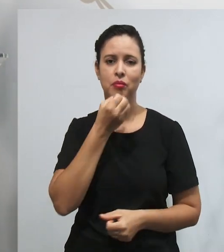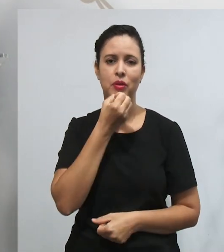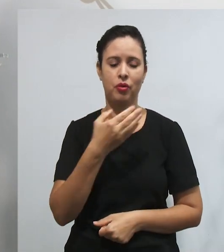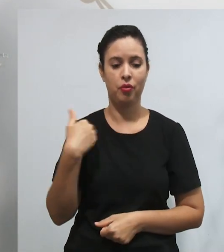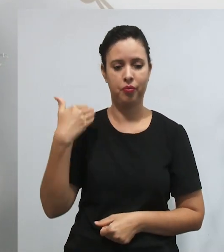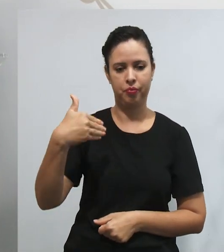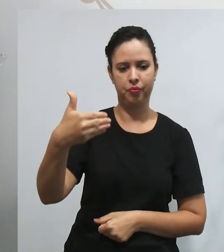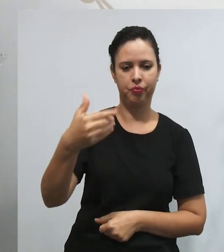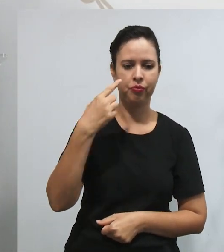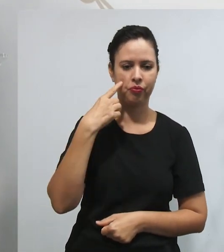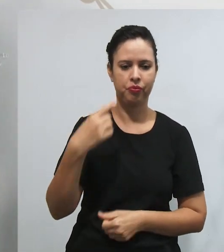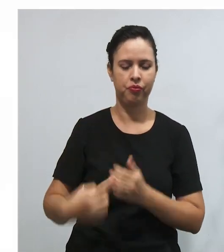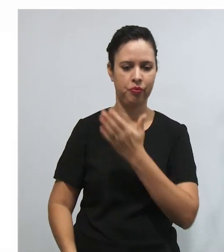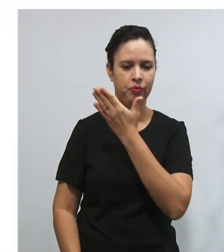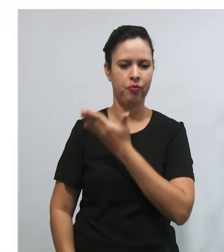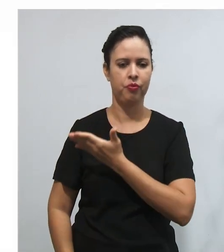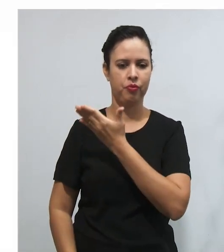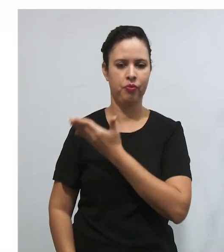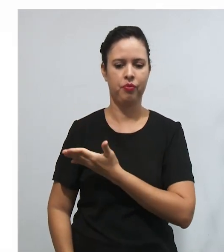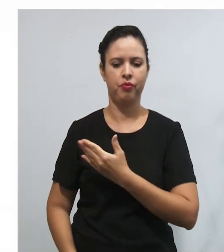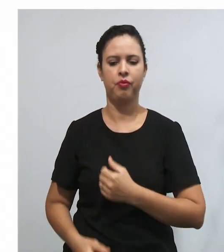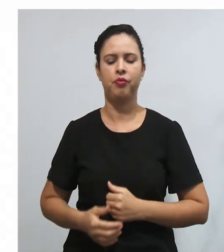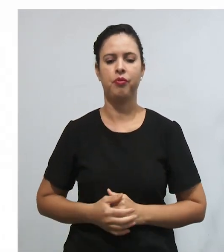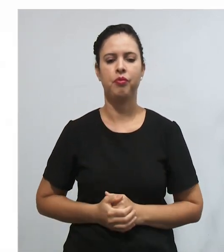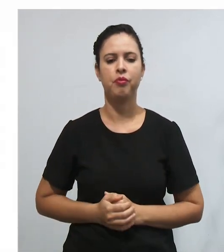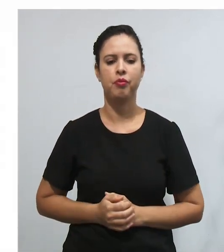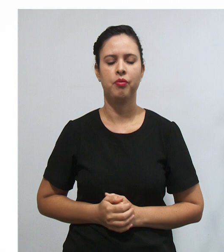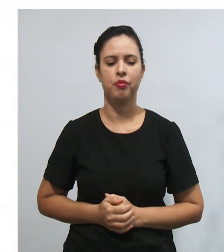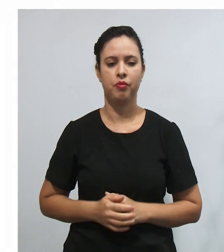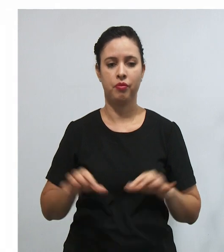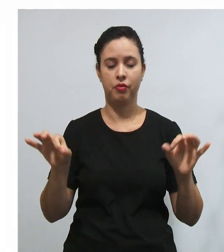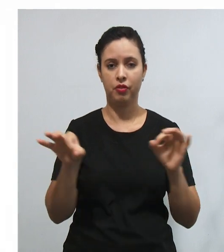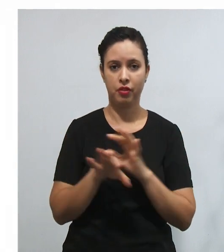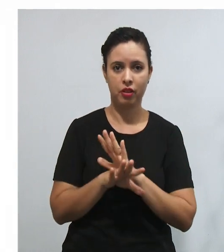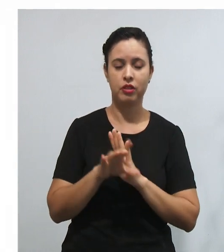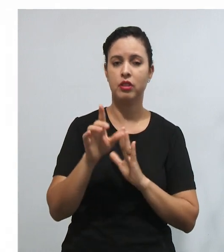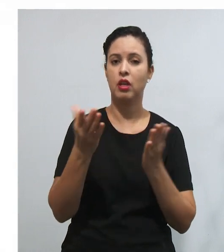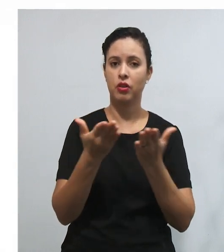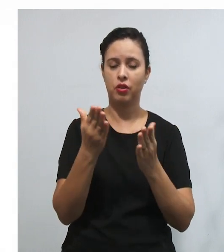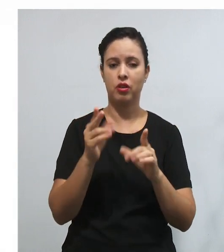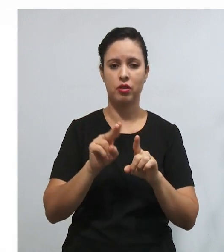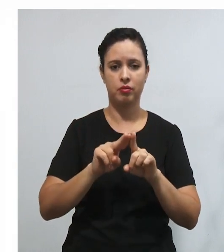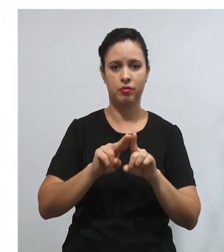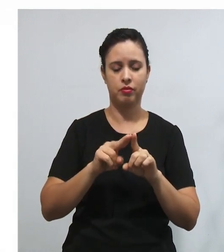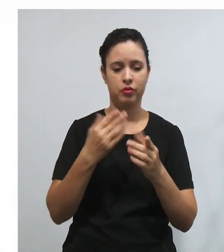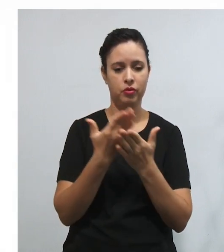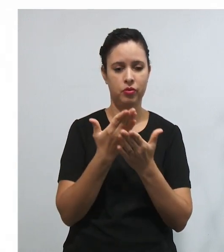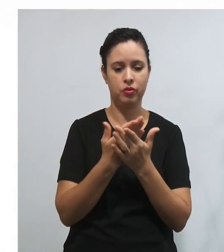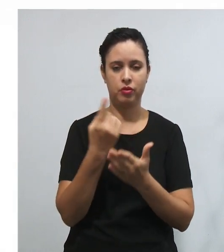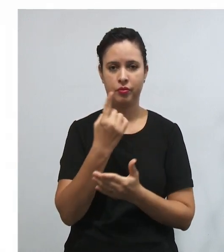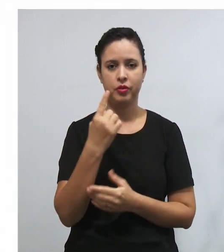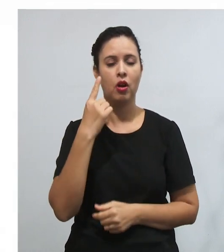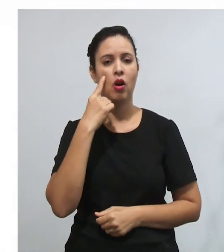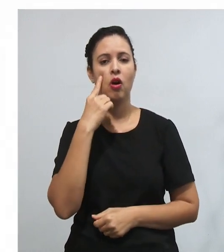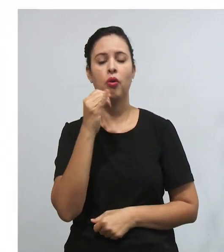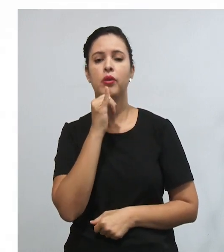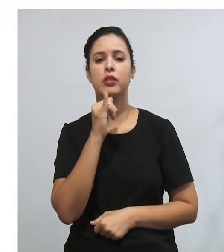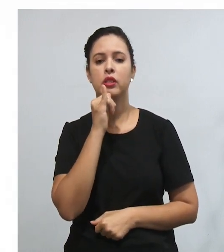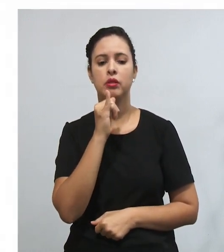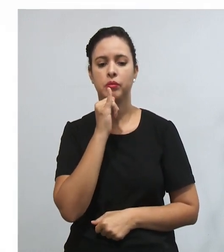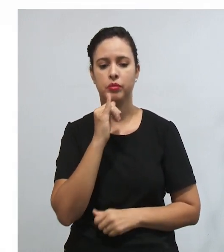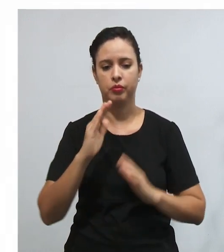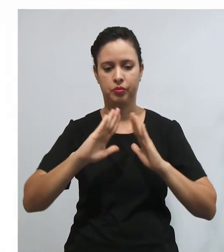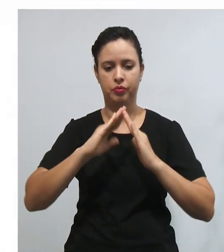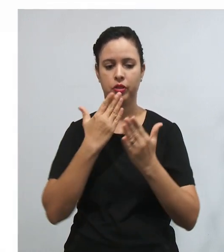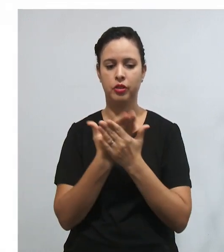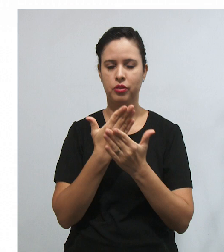então aqui para a nossa reta final, para finalizar essa nossa primeira aula. Eu vou trazer aqui esse exemplo de uma escola. Percebo que